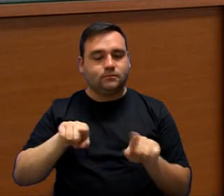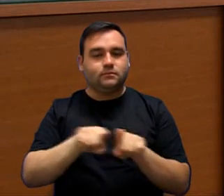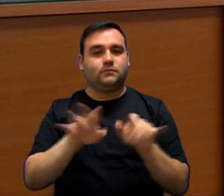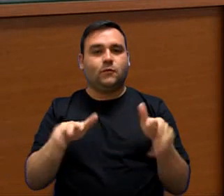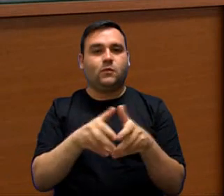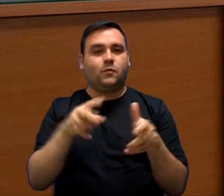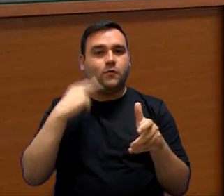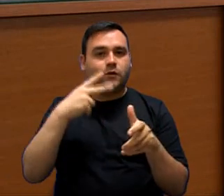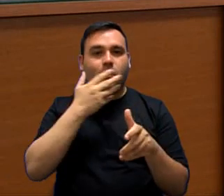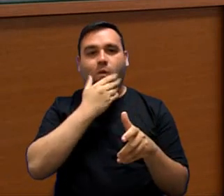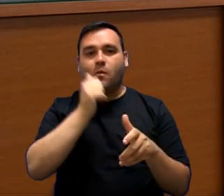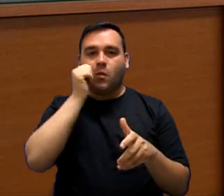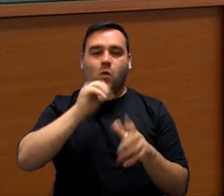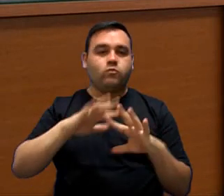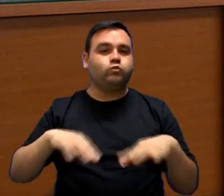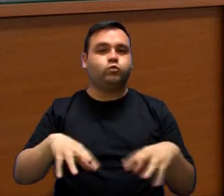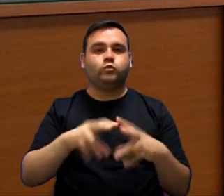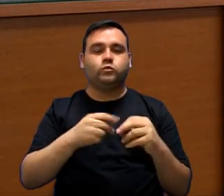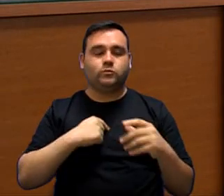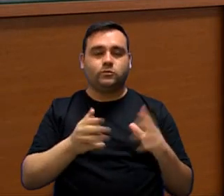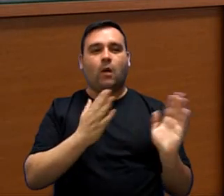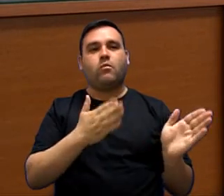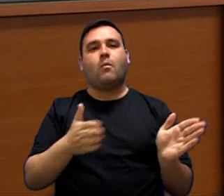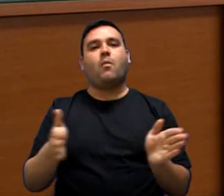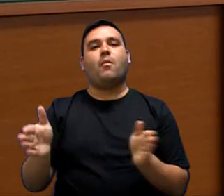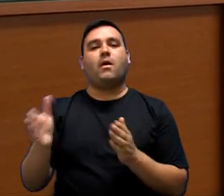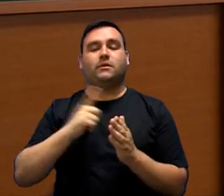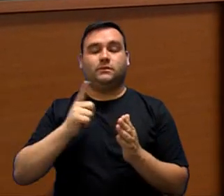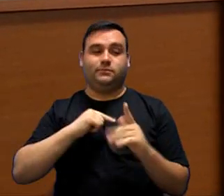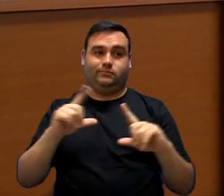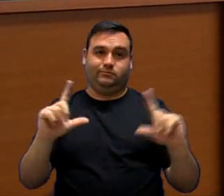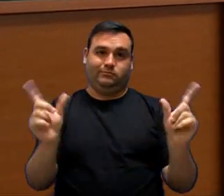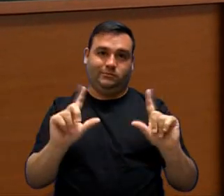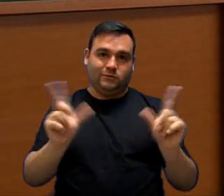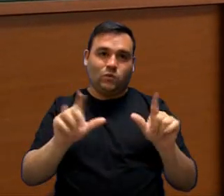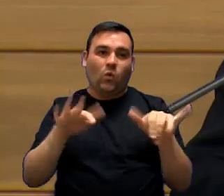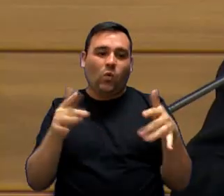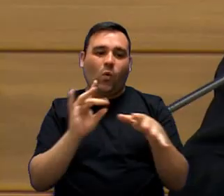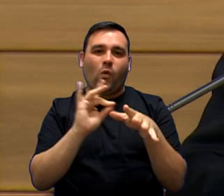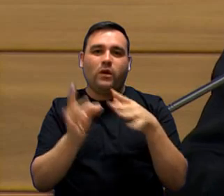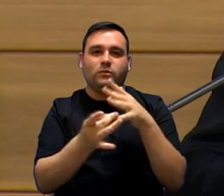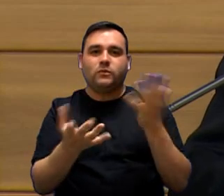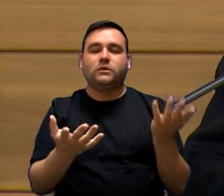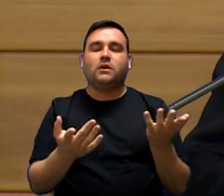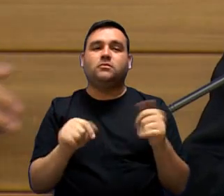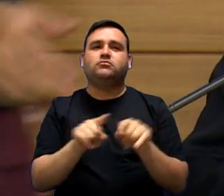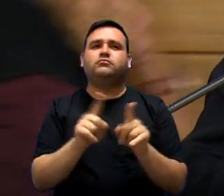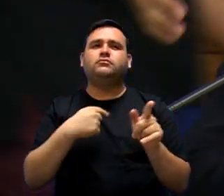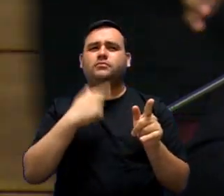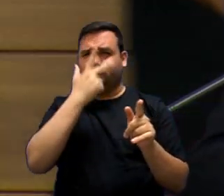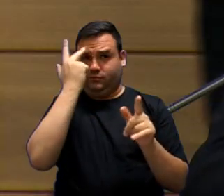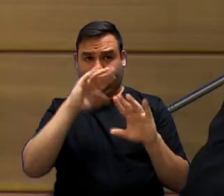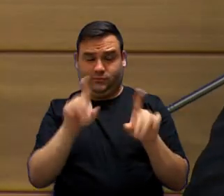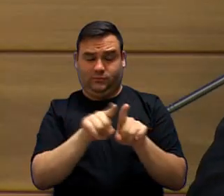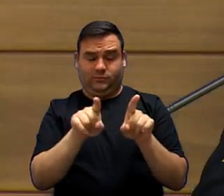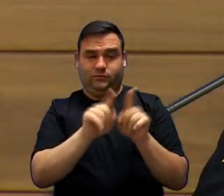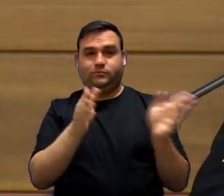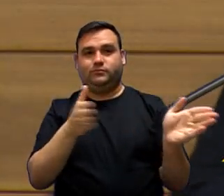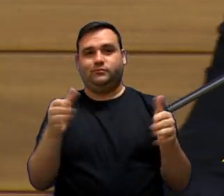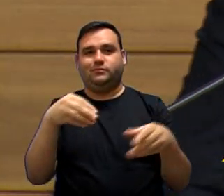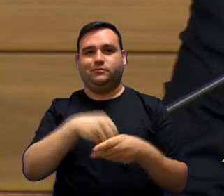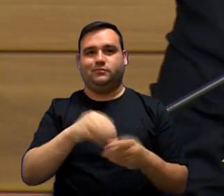nobres vereadores, vereadoras, todos que nos acompanham pela televisão, pela rede social e os que estão aqui nos acompanhando.